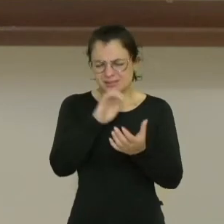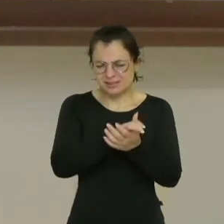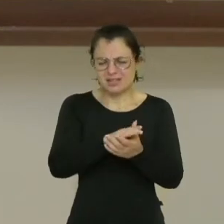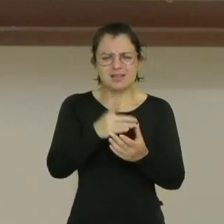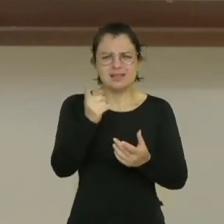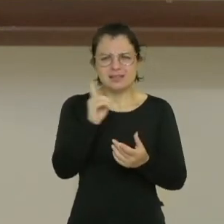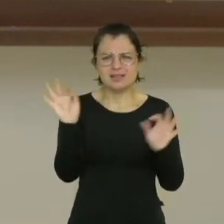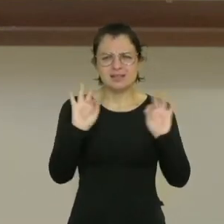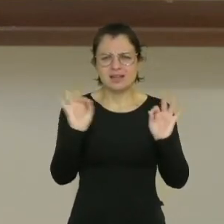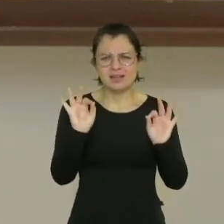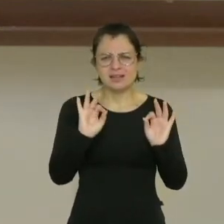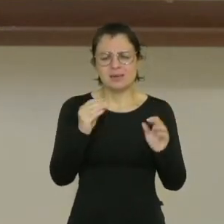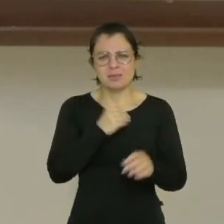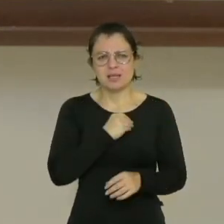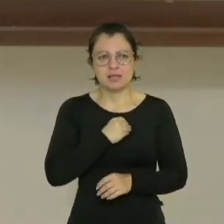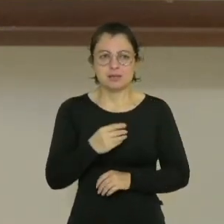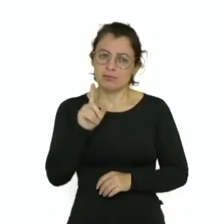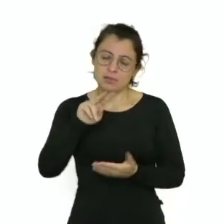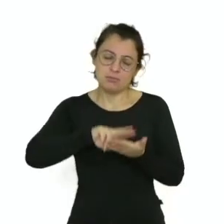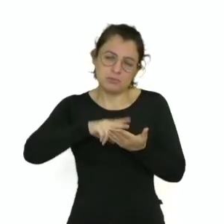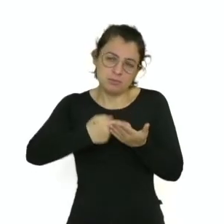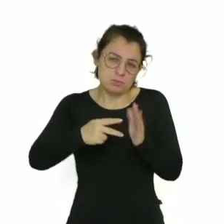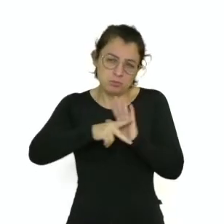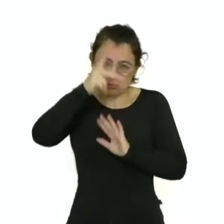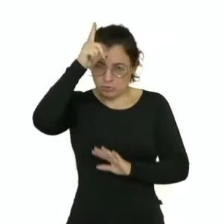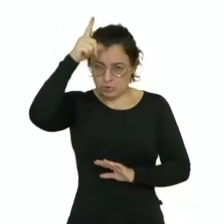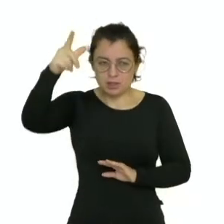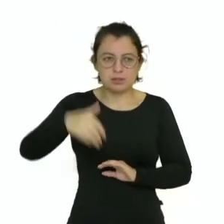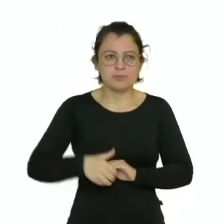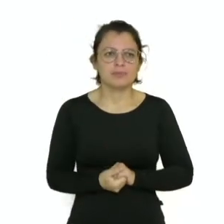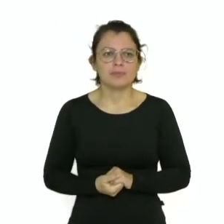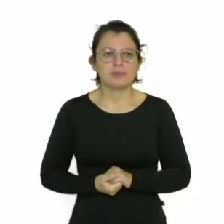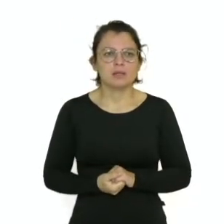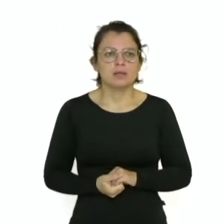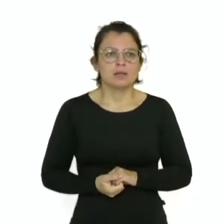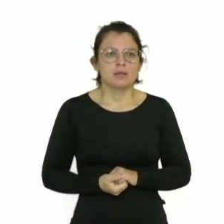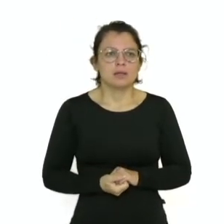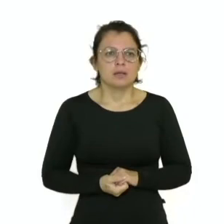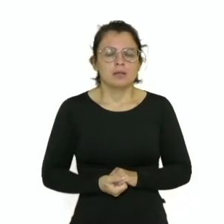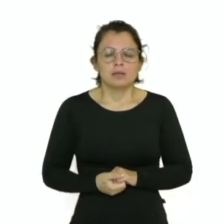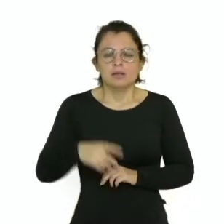uma das interpretações dele, tá? Então, predestinação.